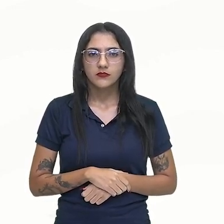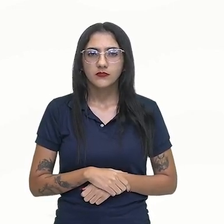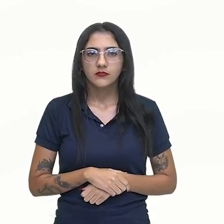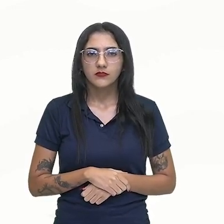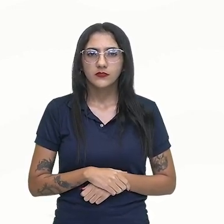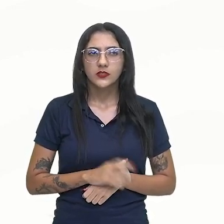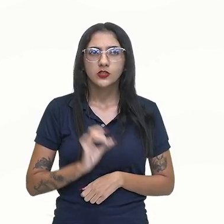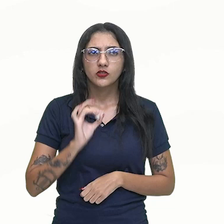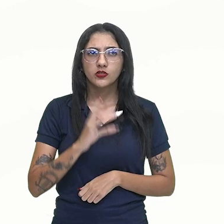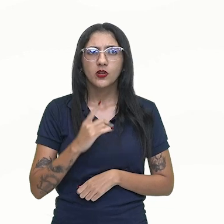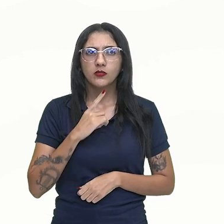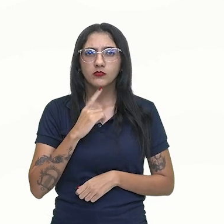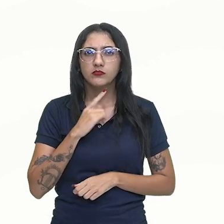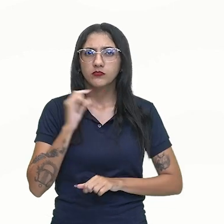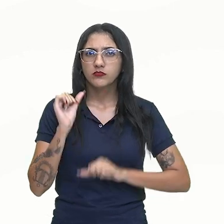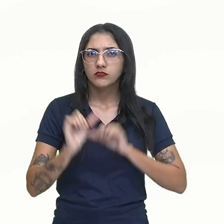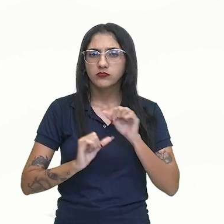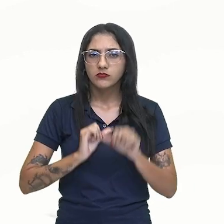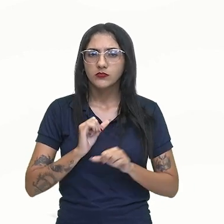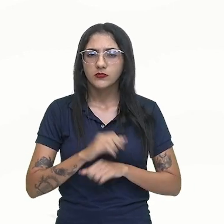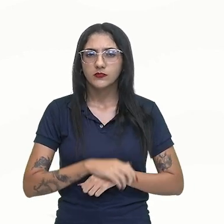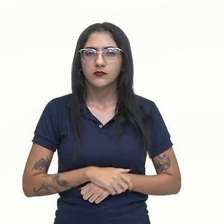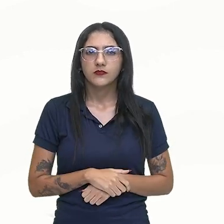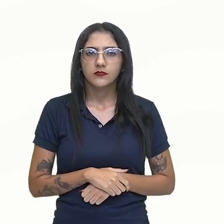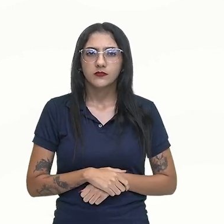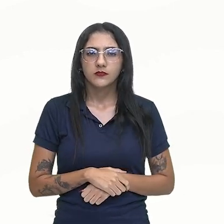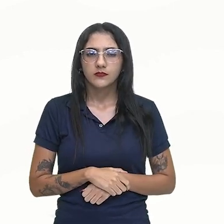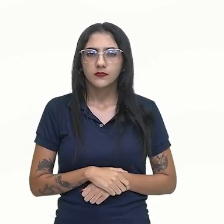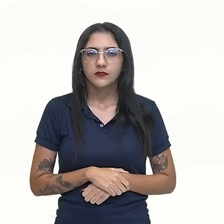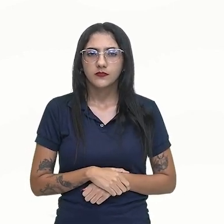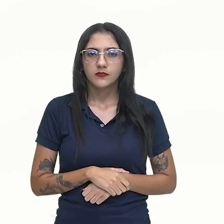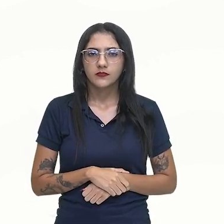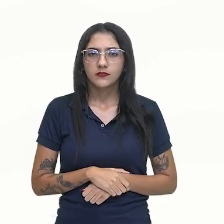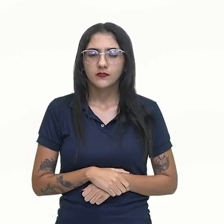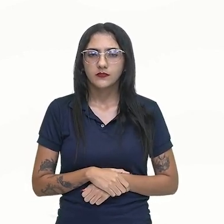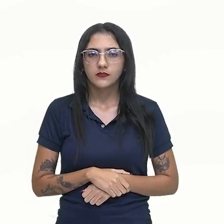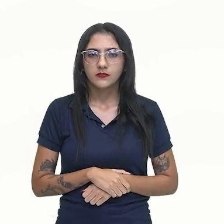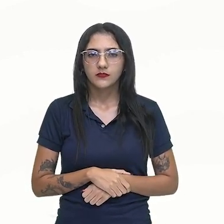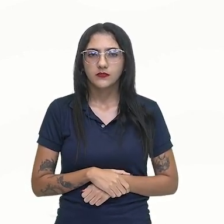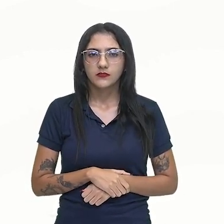deslocar a minha vírgula para a esquerda. Olha aí, ó. Vou colocar assim para você entender.